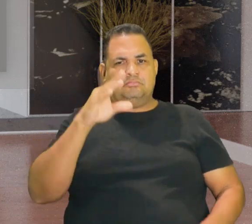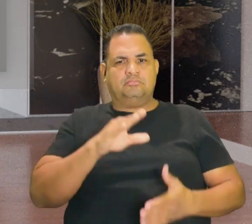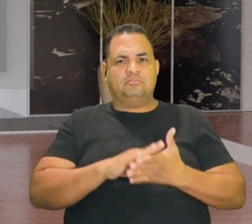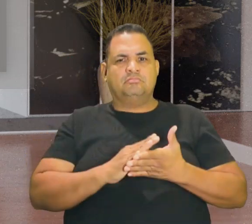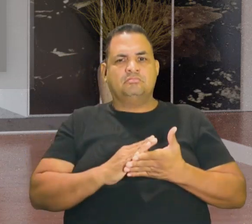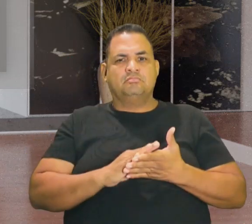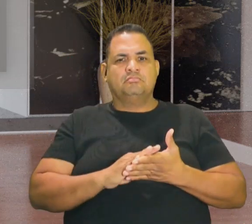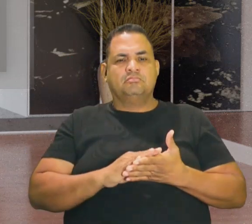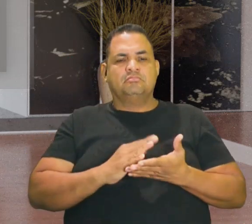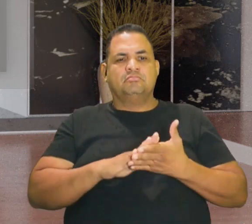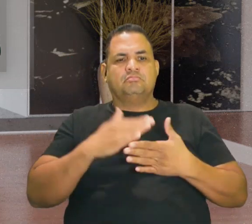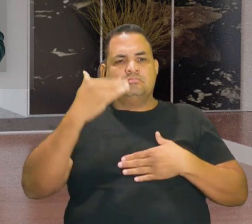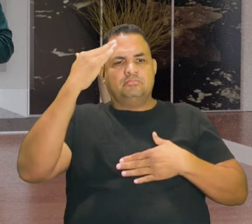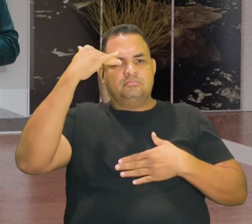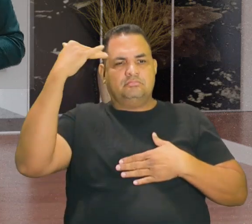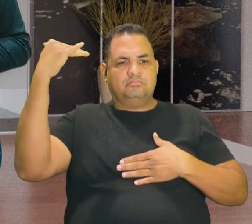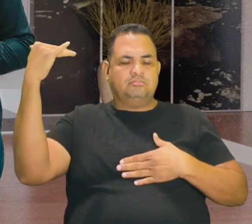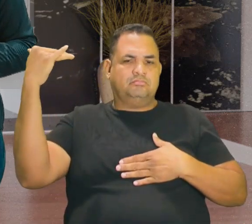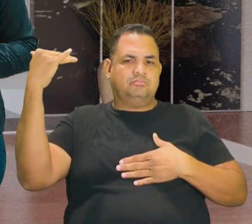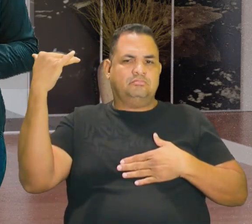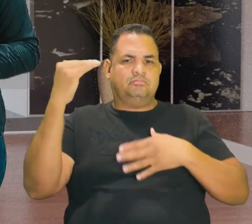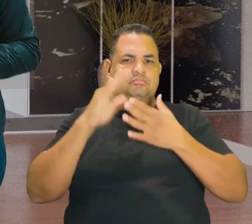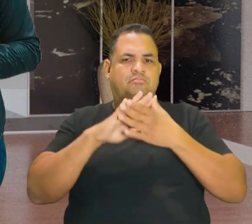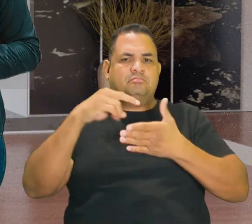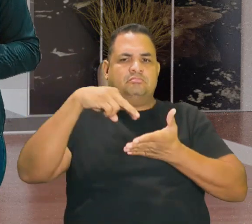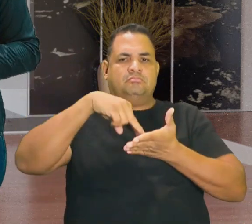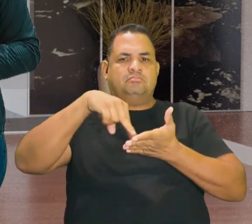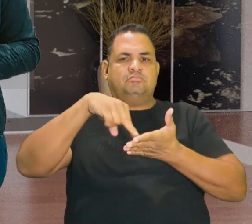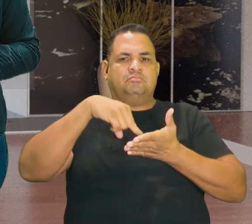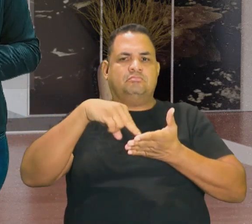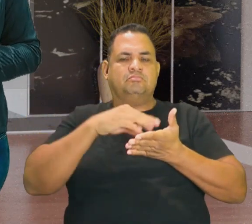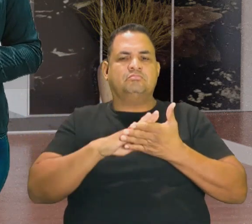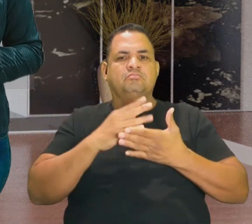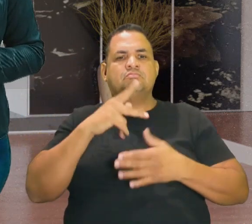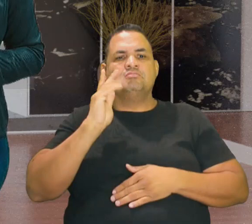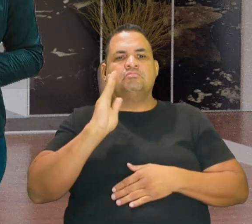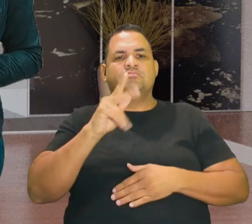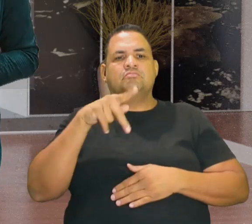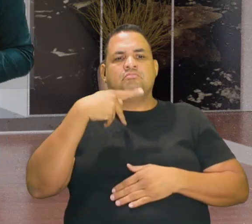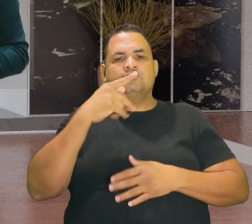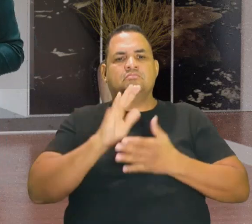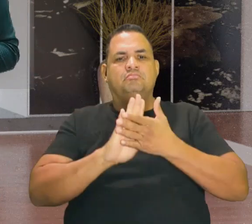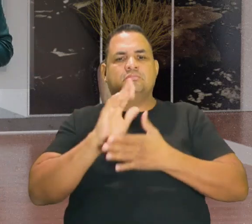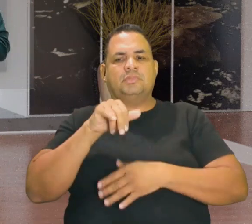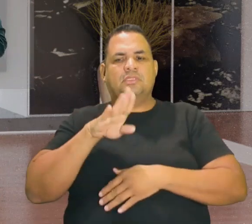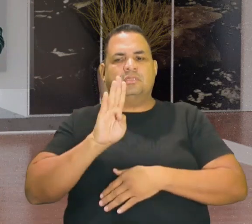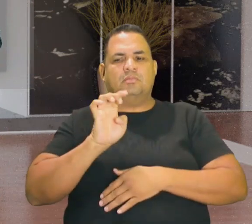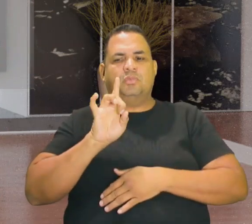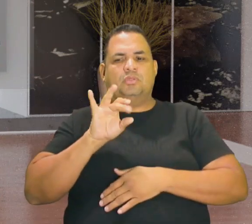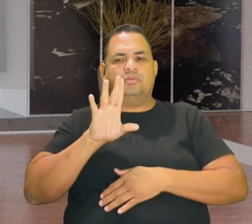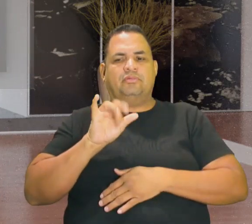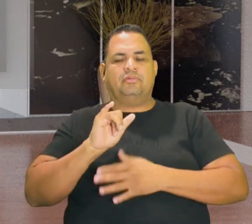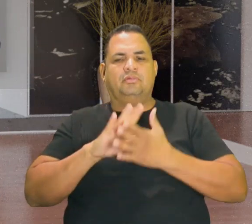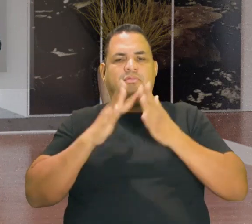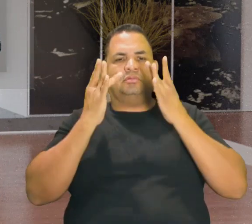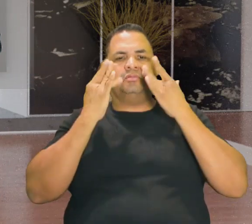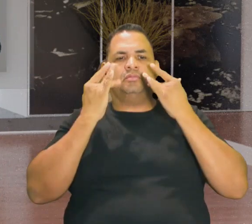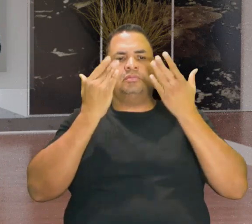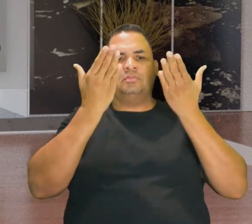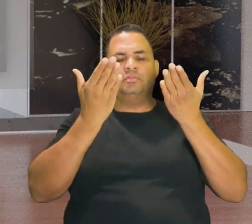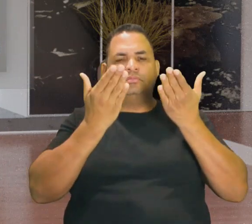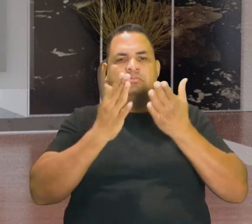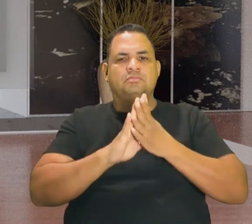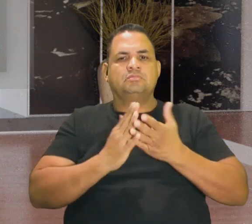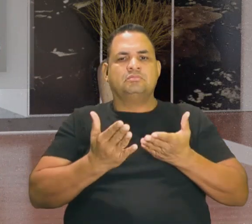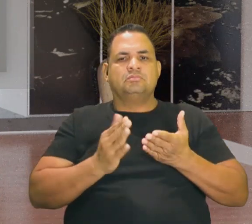um dos ícones da dança que é a nós já falamos dela Diana Botafogo Tiago Soares então